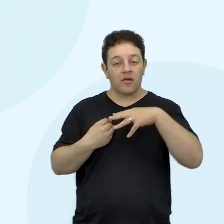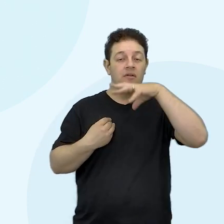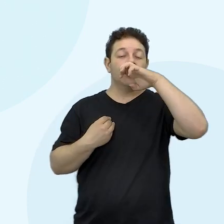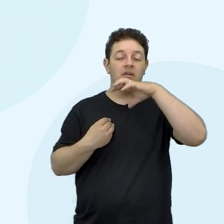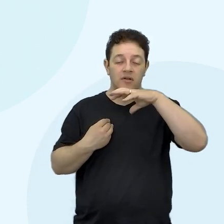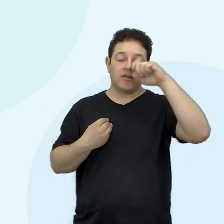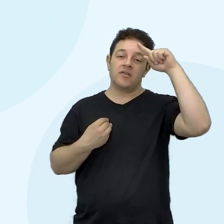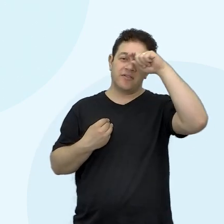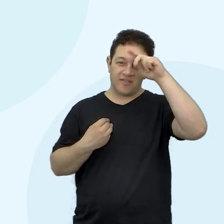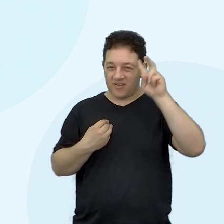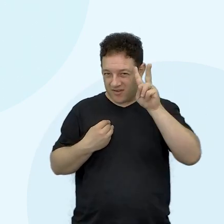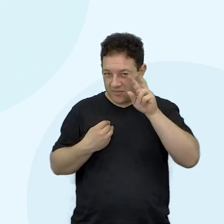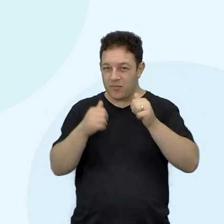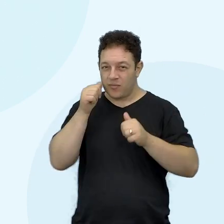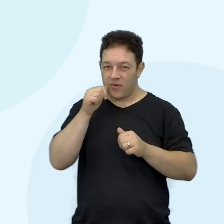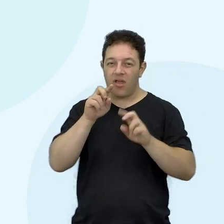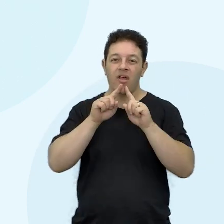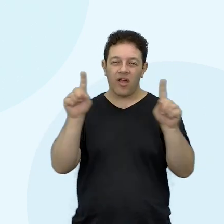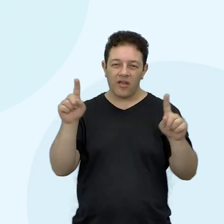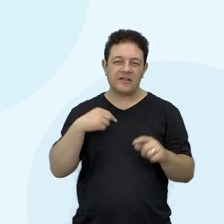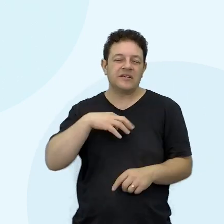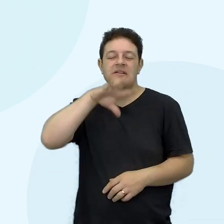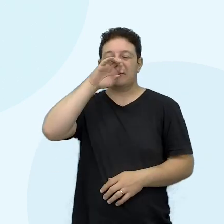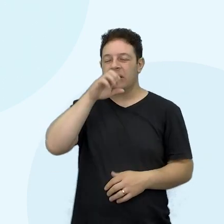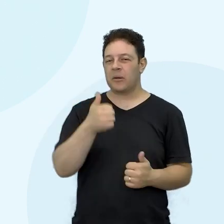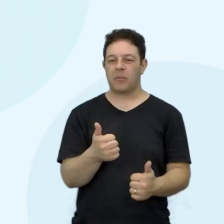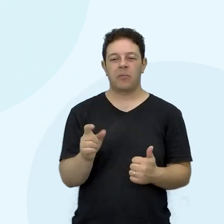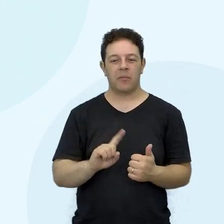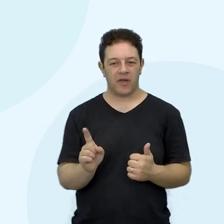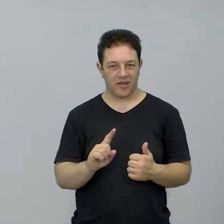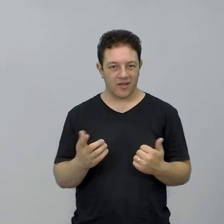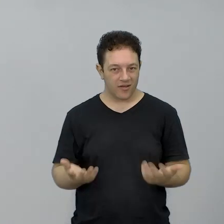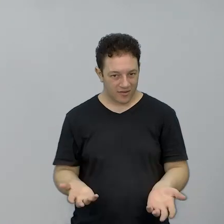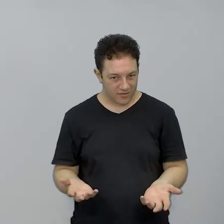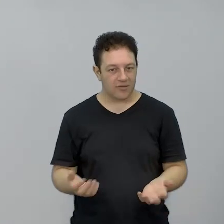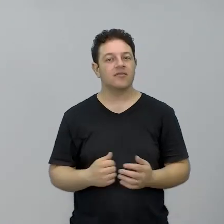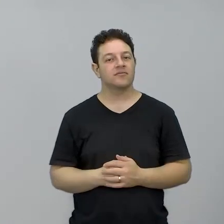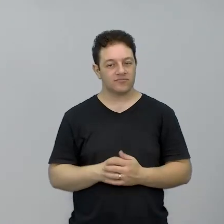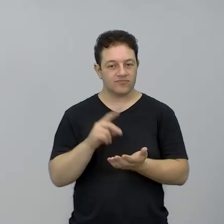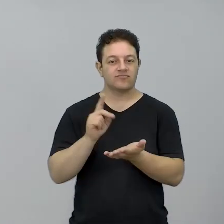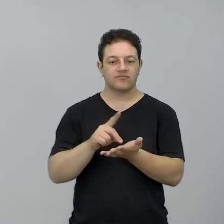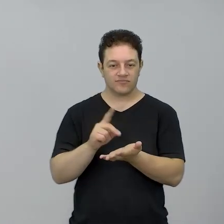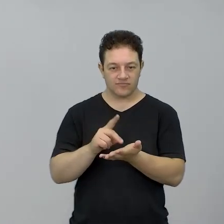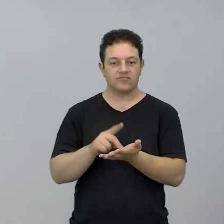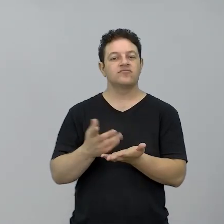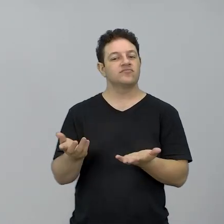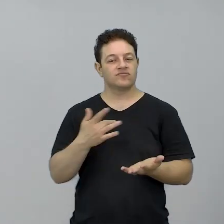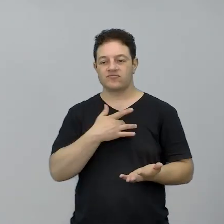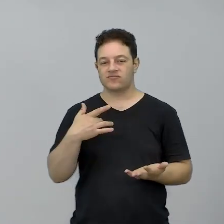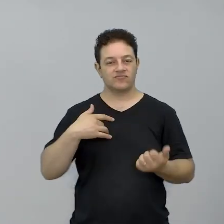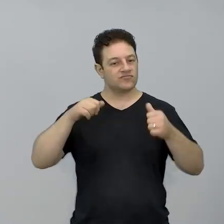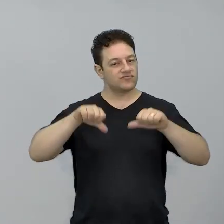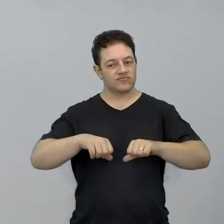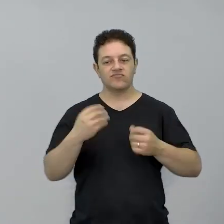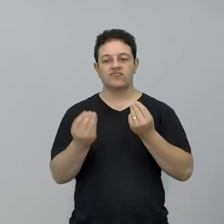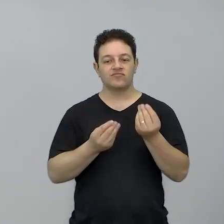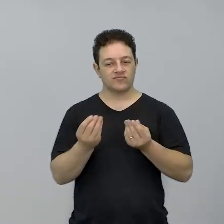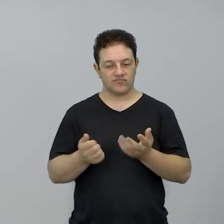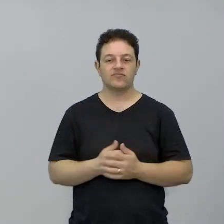foi uma das coisas que essa mulher também reclamou, né? Exatamente, a hemácia não consegue transportar oxigênio pela corrente sanguínea,